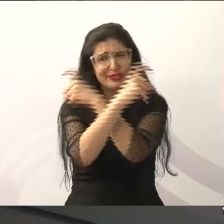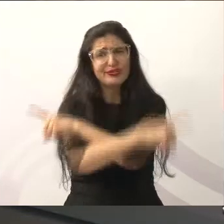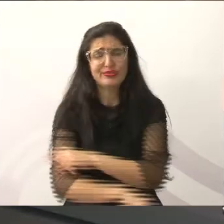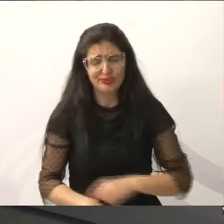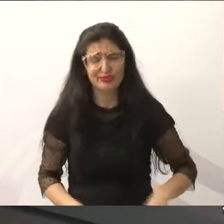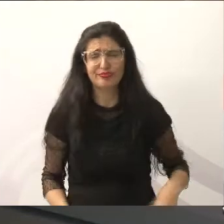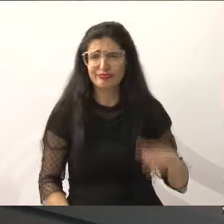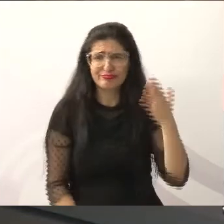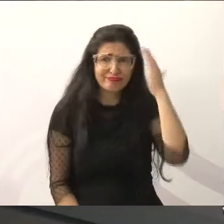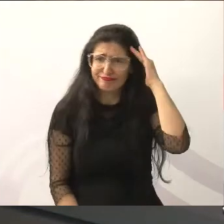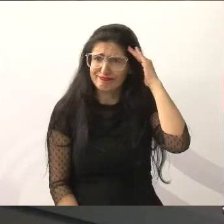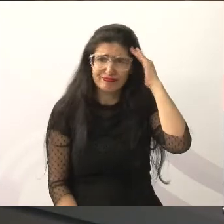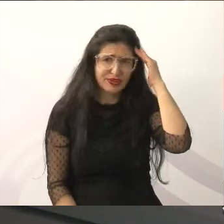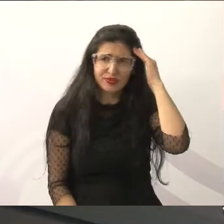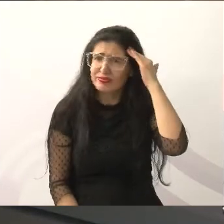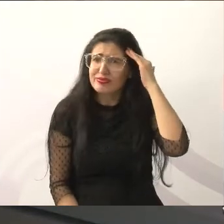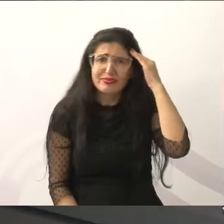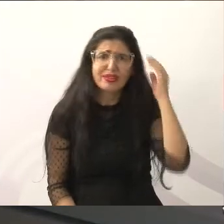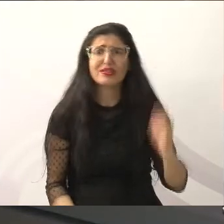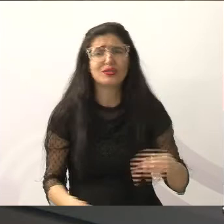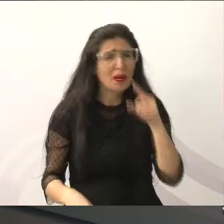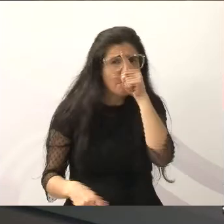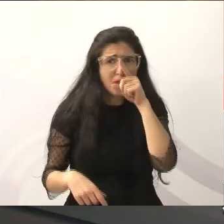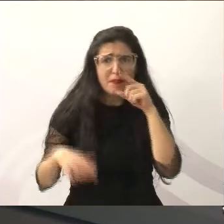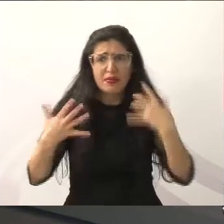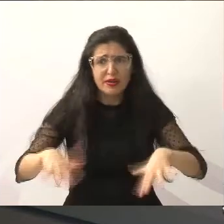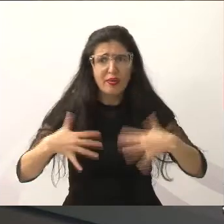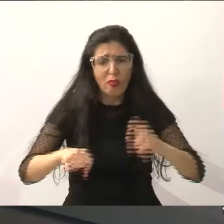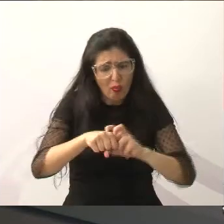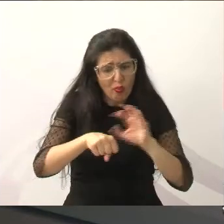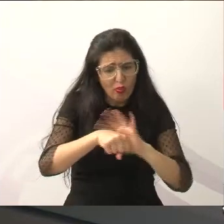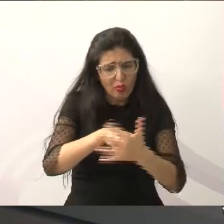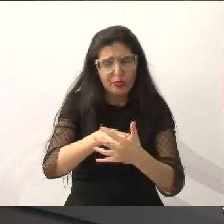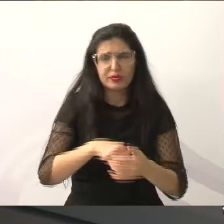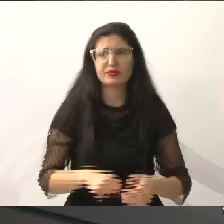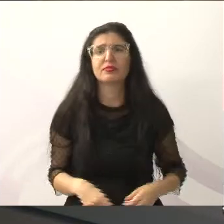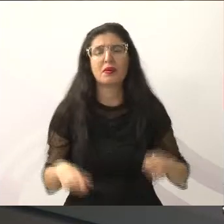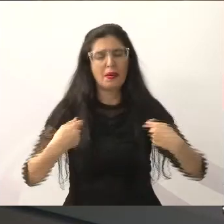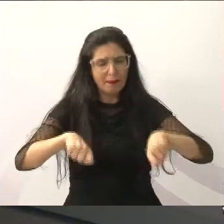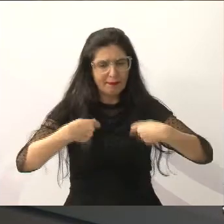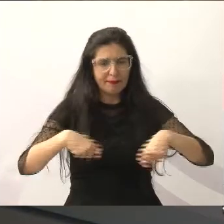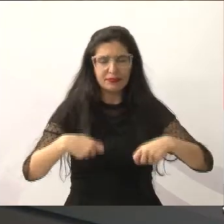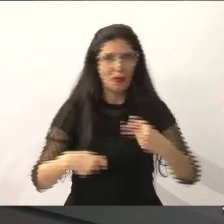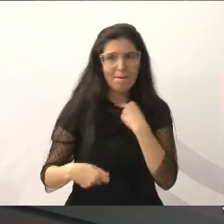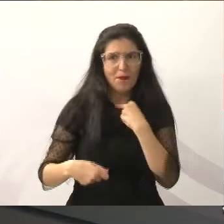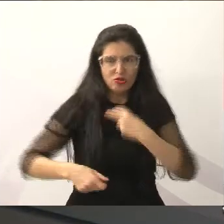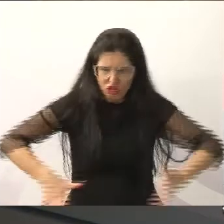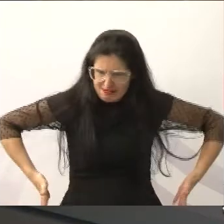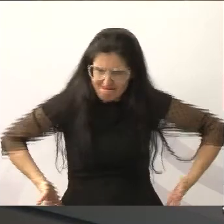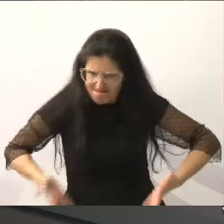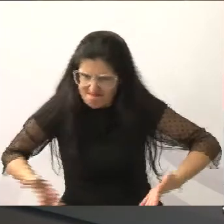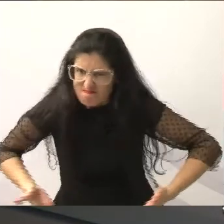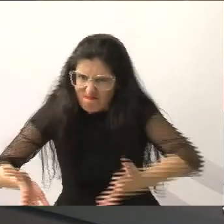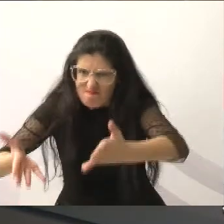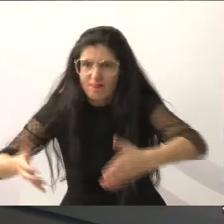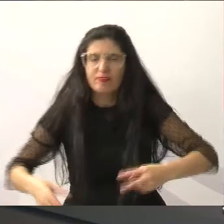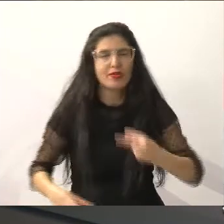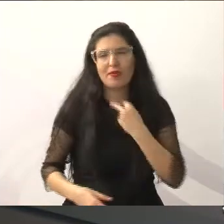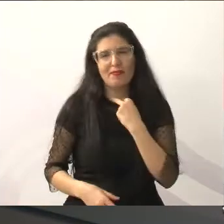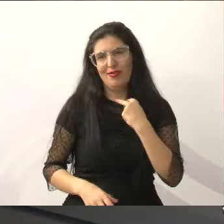a gente não pode empurrar eles para casa, né? Eles têm que ter a consciência de que estão arriscando a vida deles,